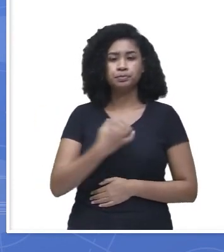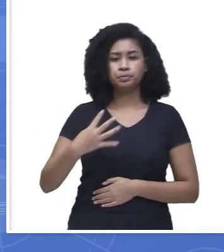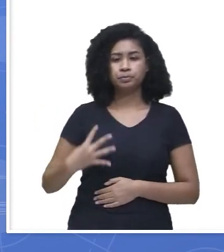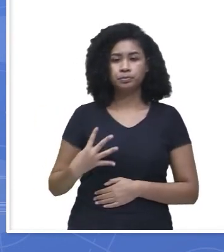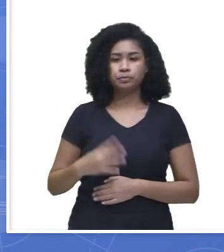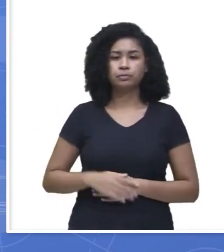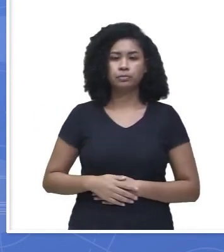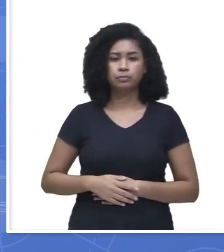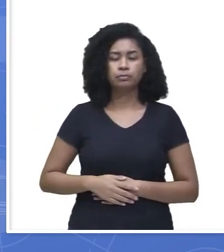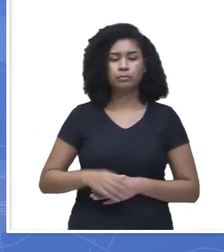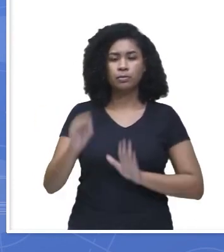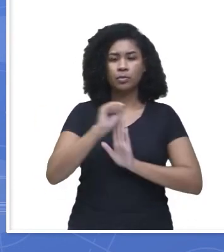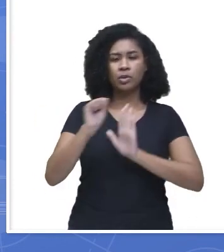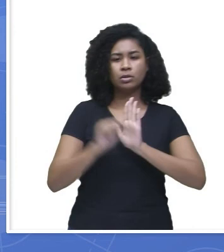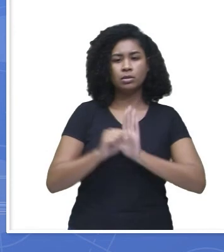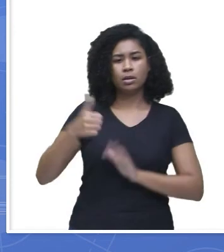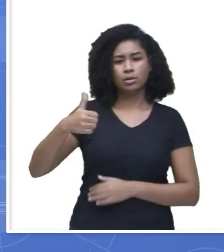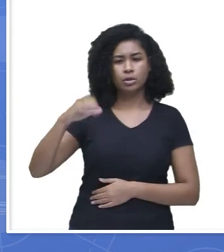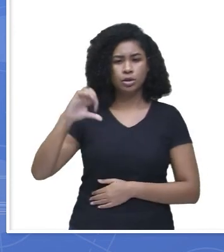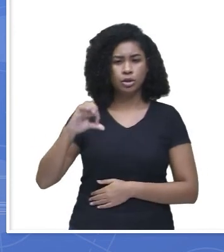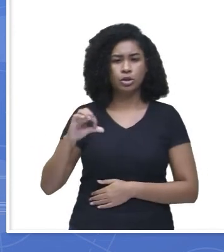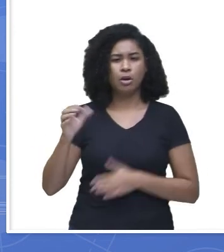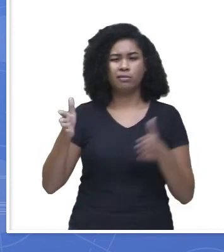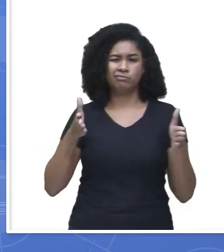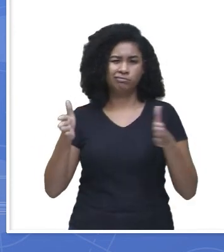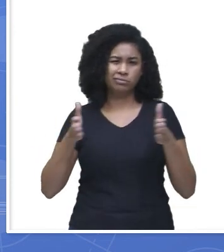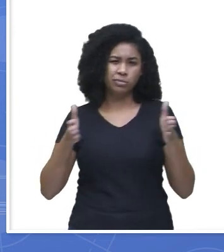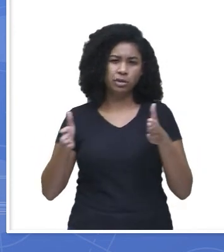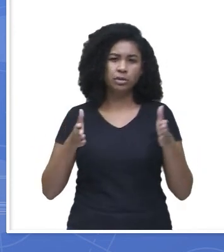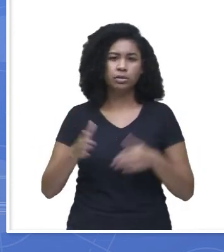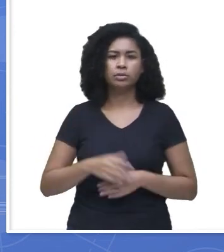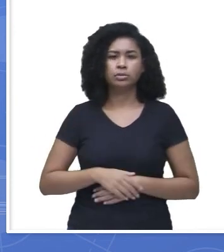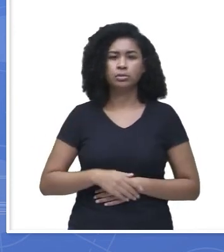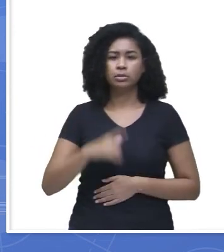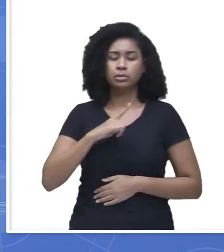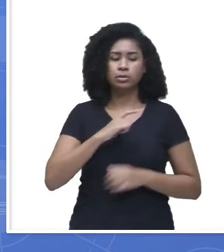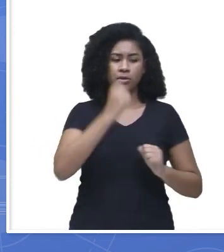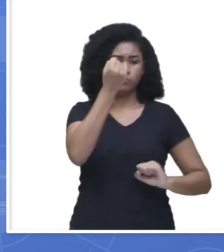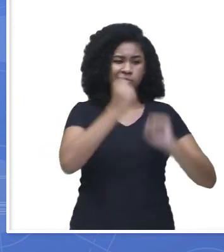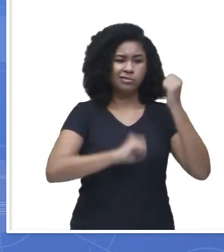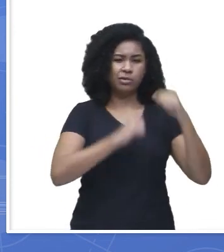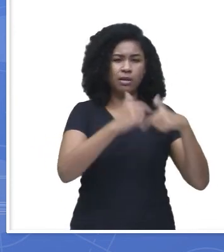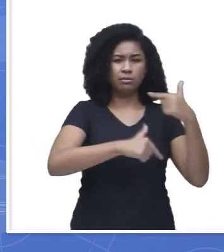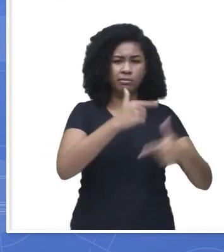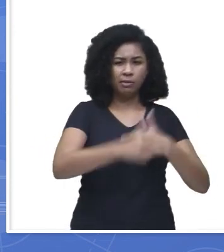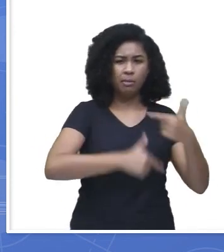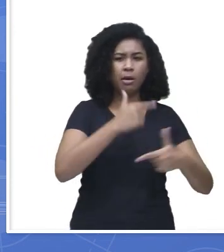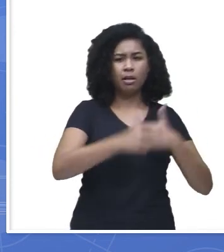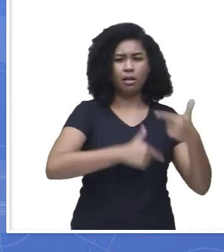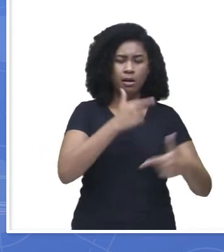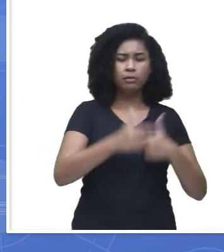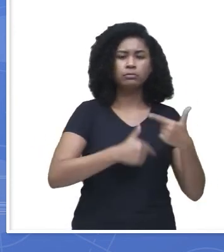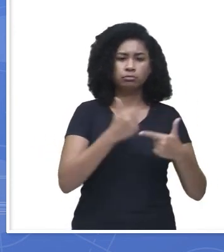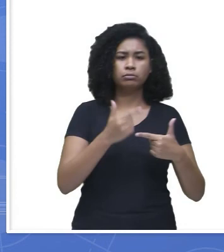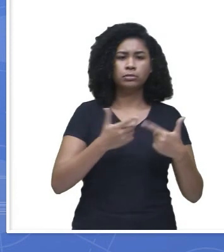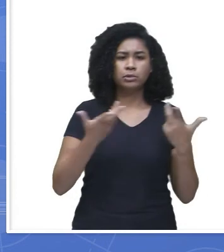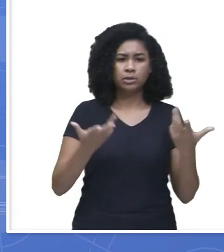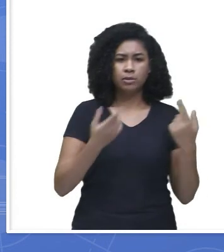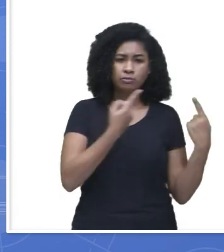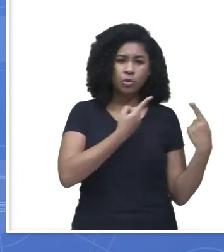século XIX, o operariado russo tornou-se principal oposição ao regime monárquico, através de uma sólida